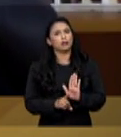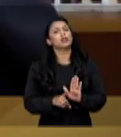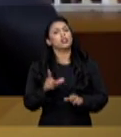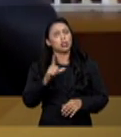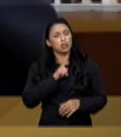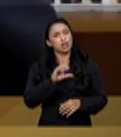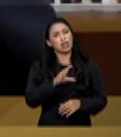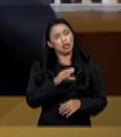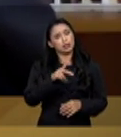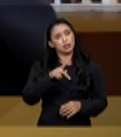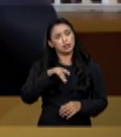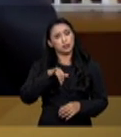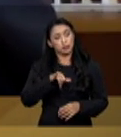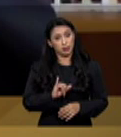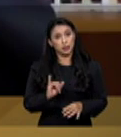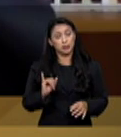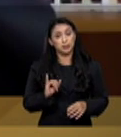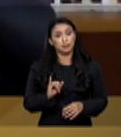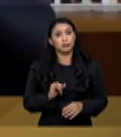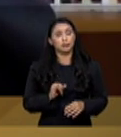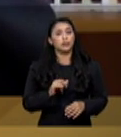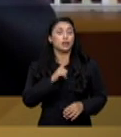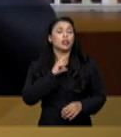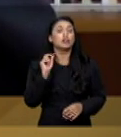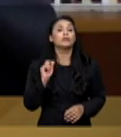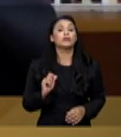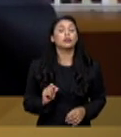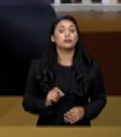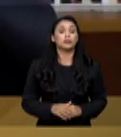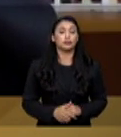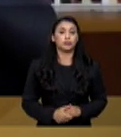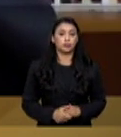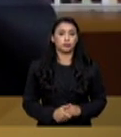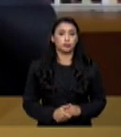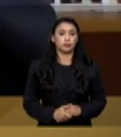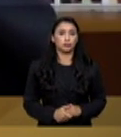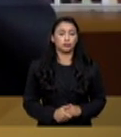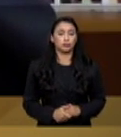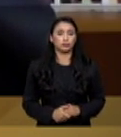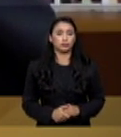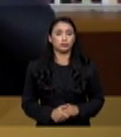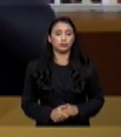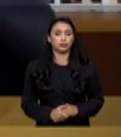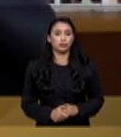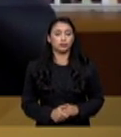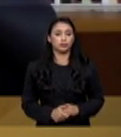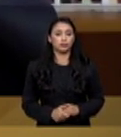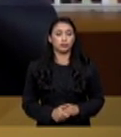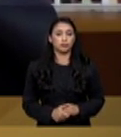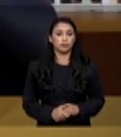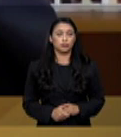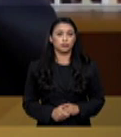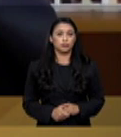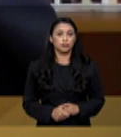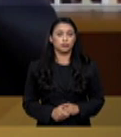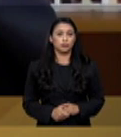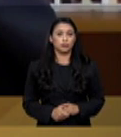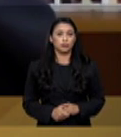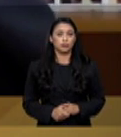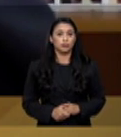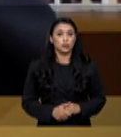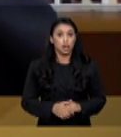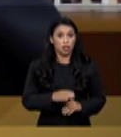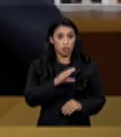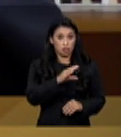instalação, e aqui procuram demonstrar que as CPIs são,